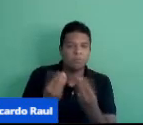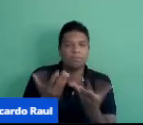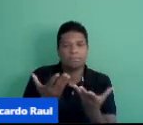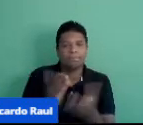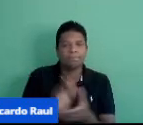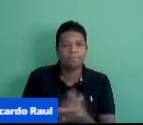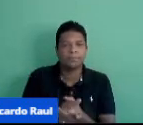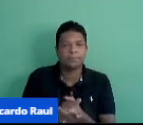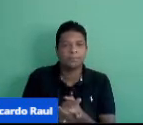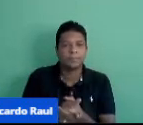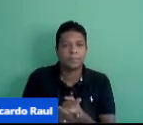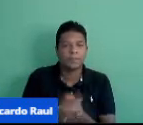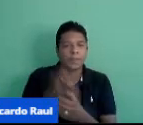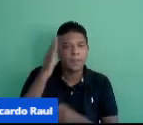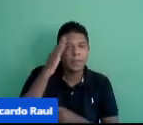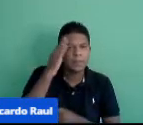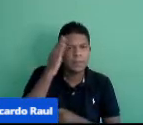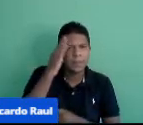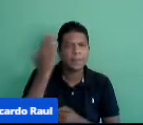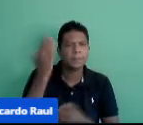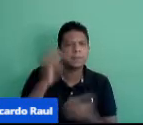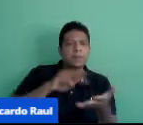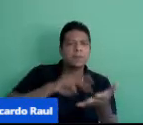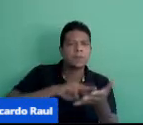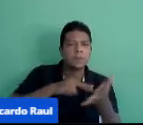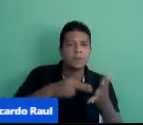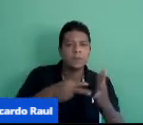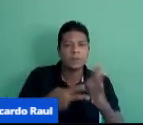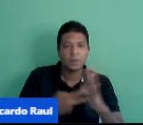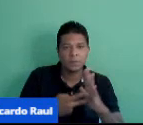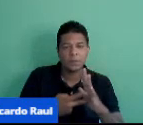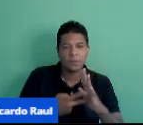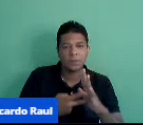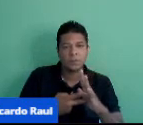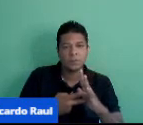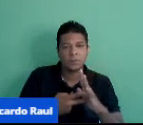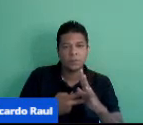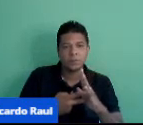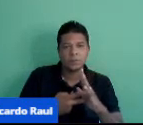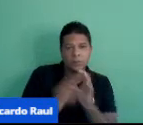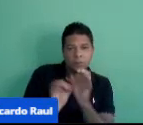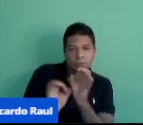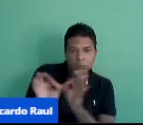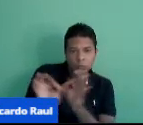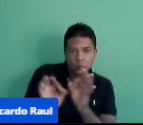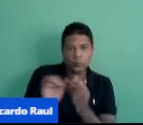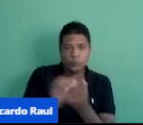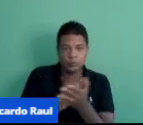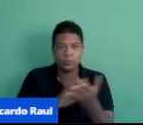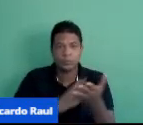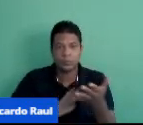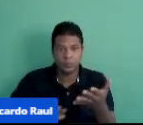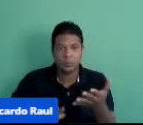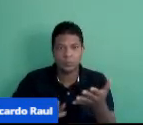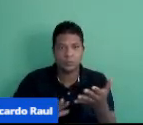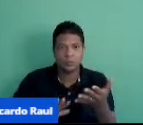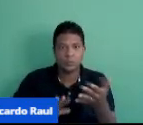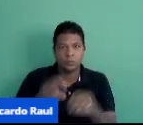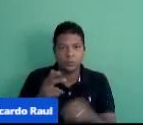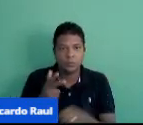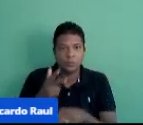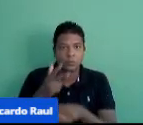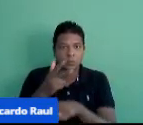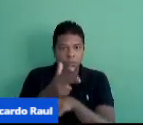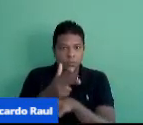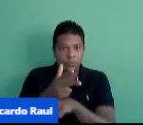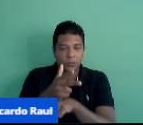falei, eles precisam saber o que é potenciação. Então, eu preparei um conteúdo, né, explicando o que é, em forma de vídeo, e postei.